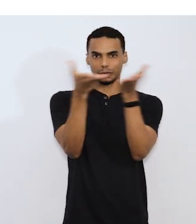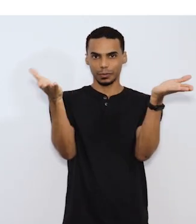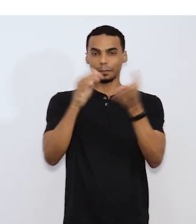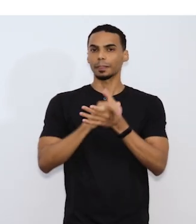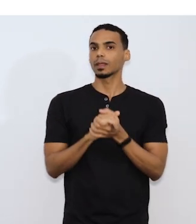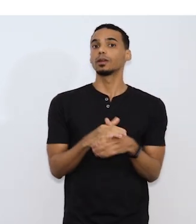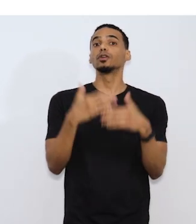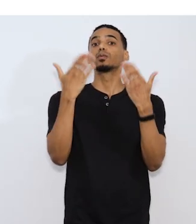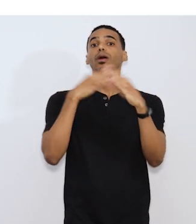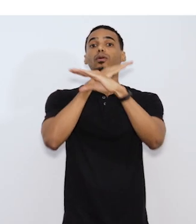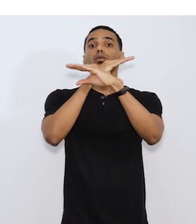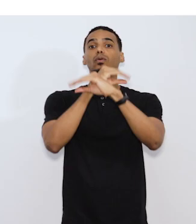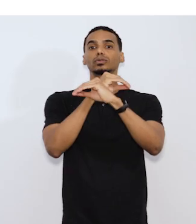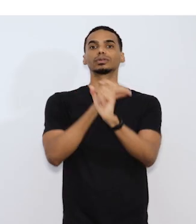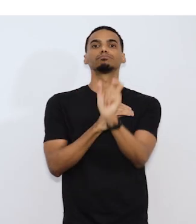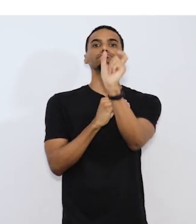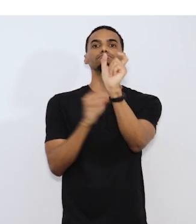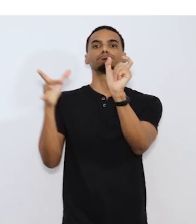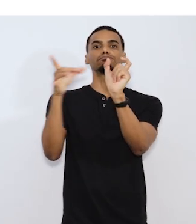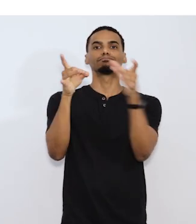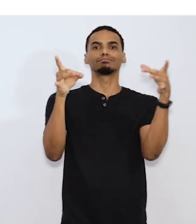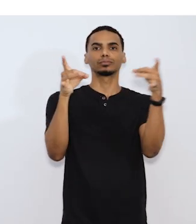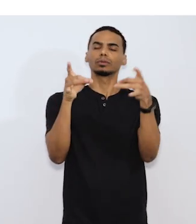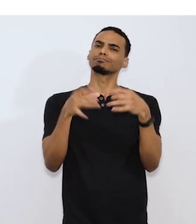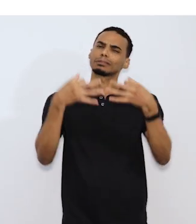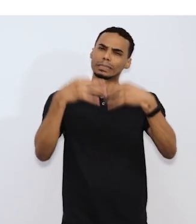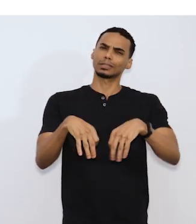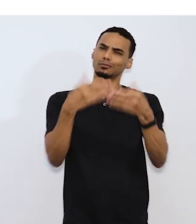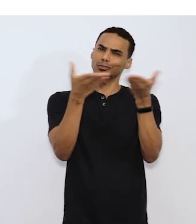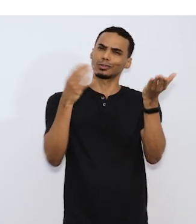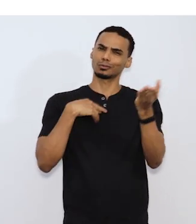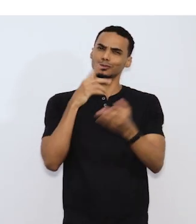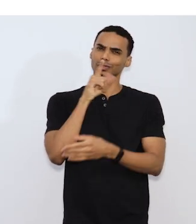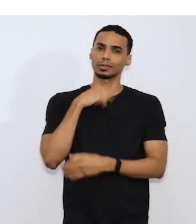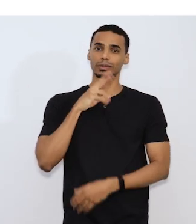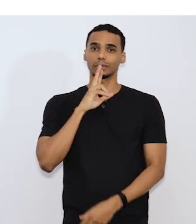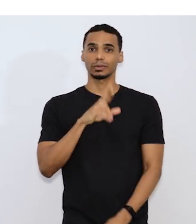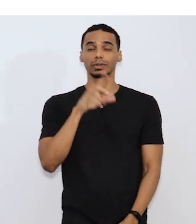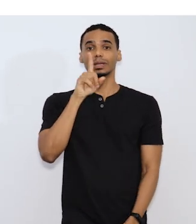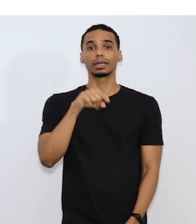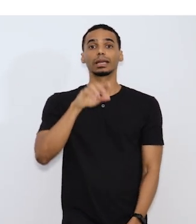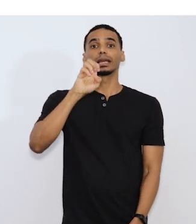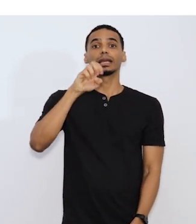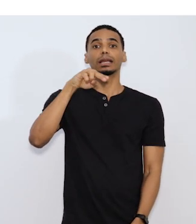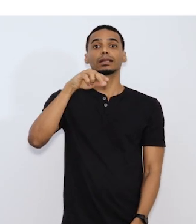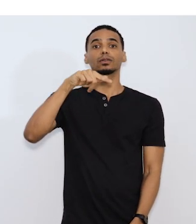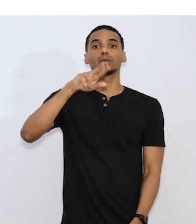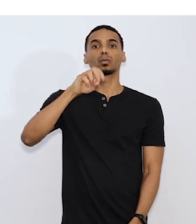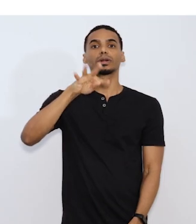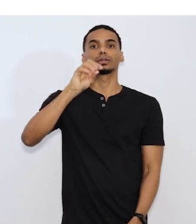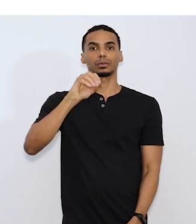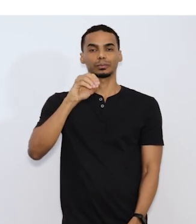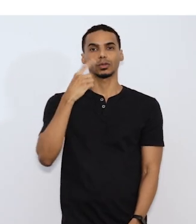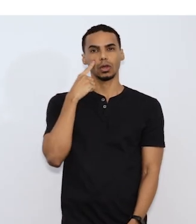que conjunção liga as orações? E aí vocês com certeza responderam para mim que é a conjunção enquanto. Observem